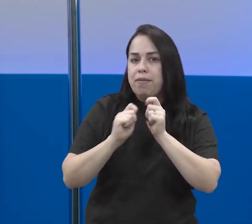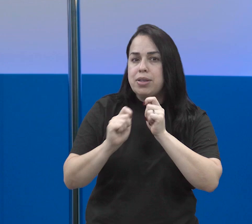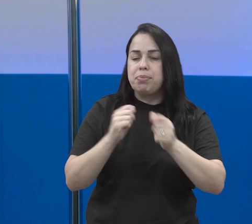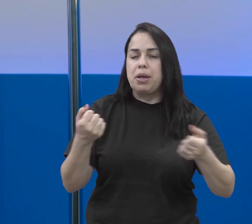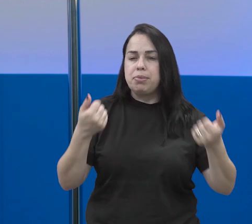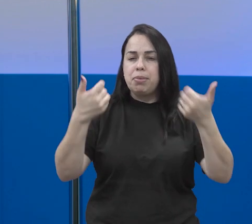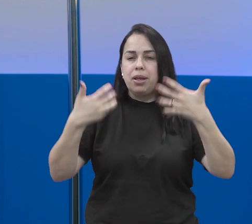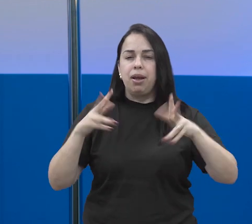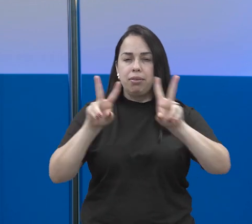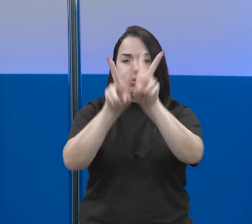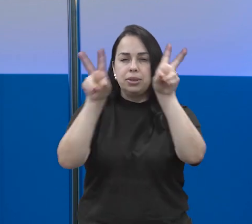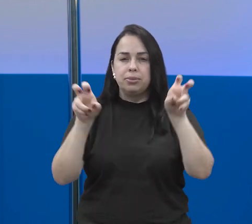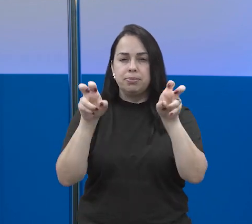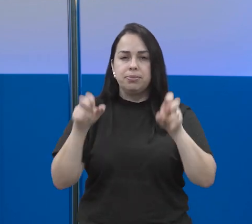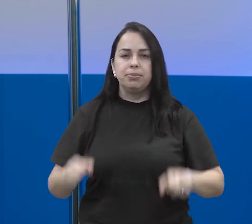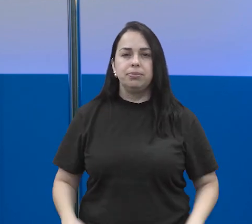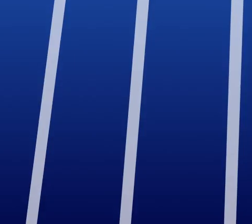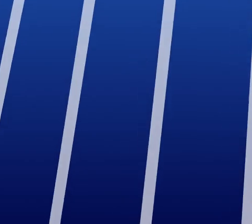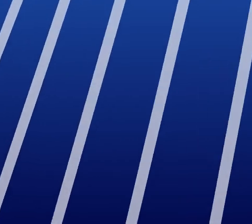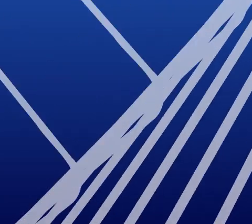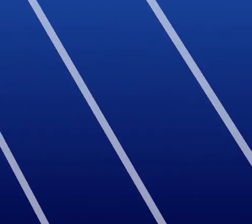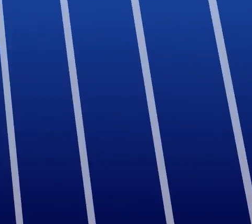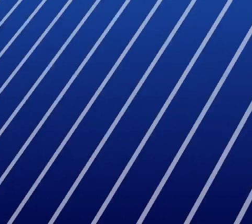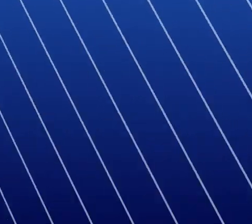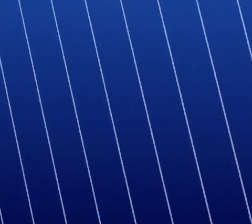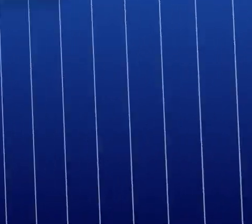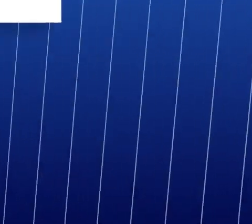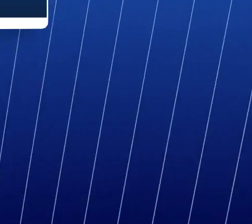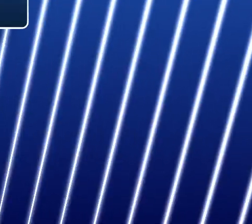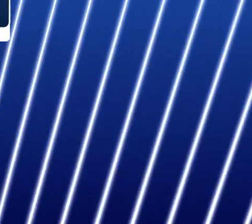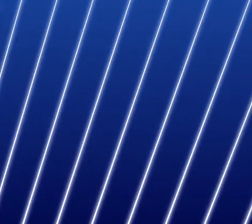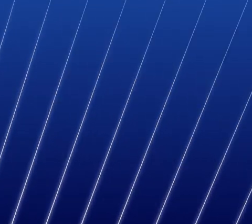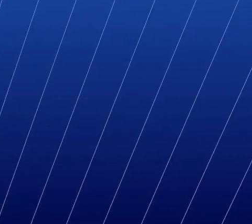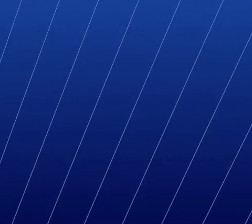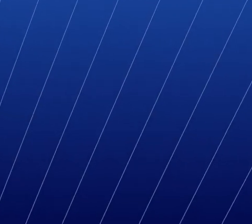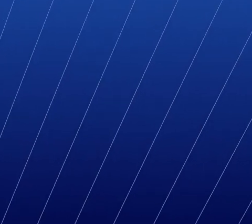sobre esse tema no Boletim Entrevista.